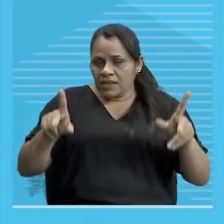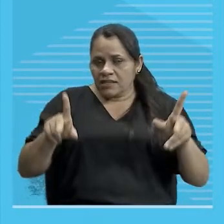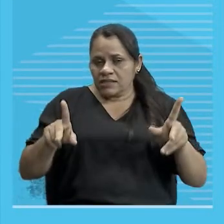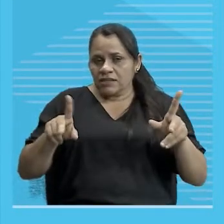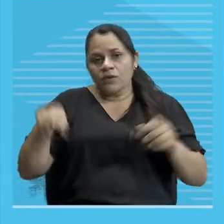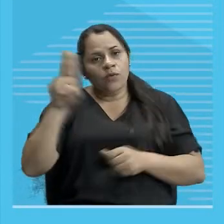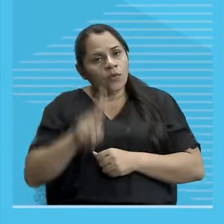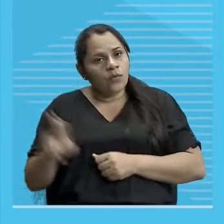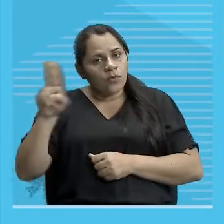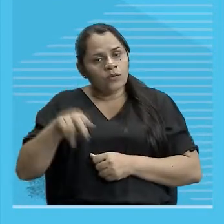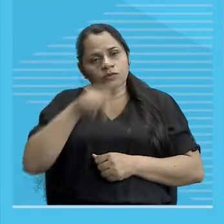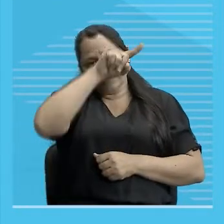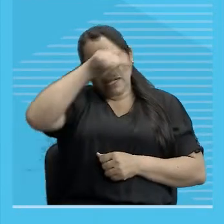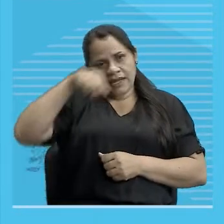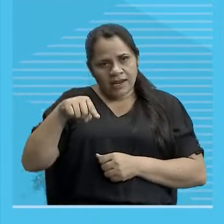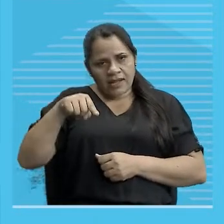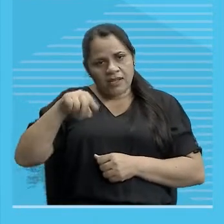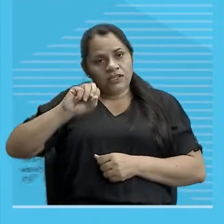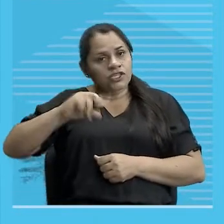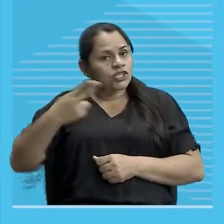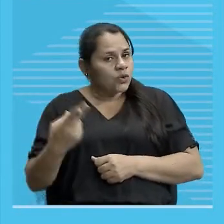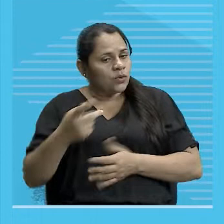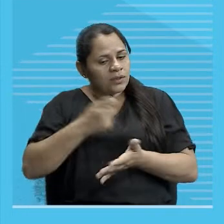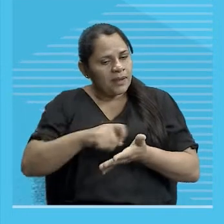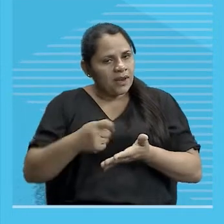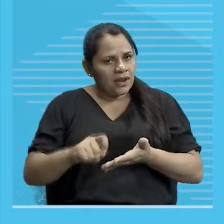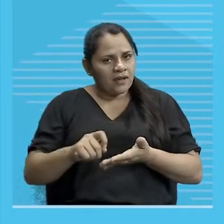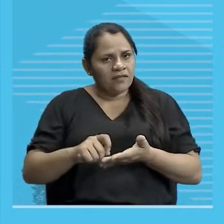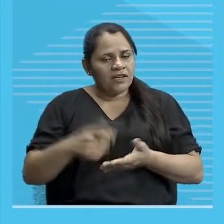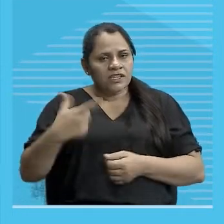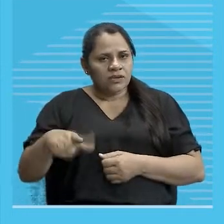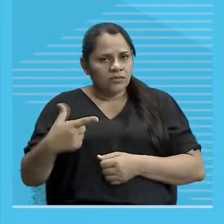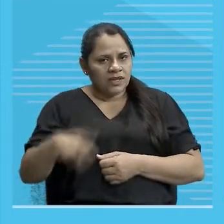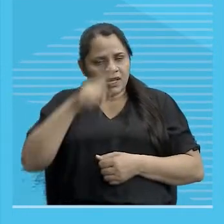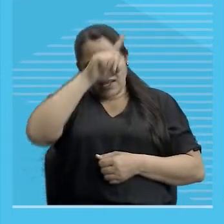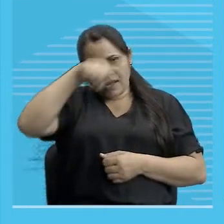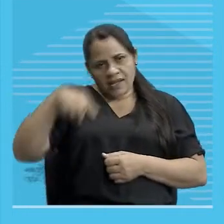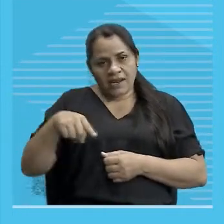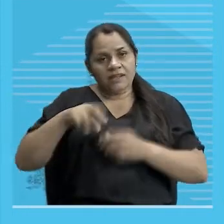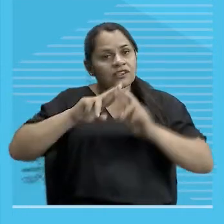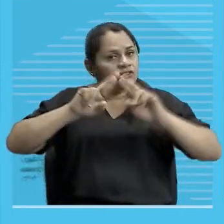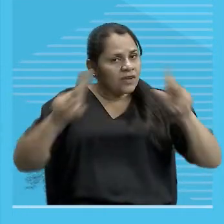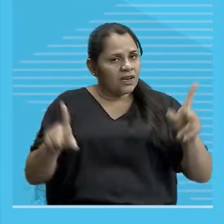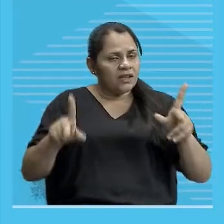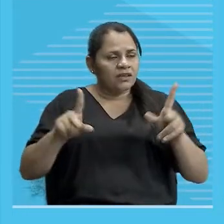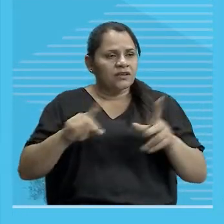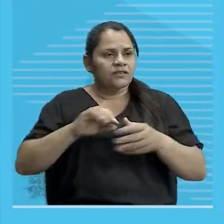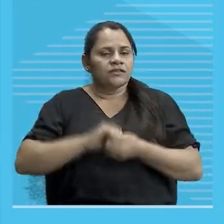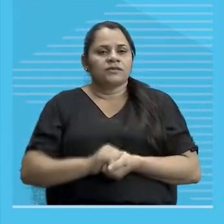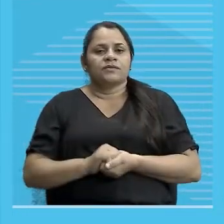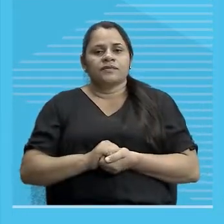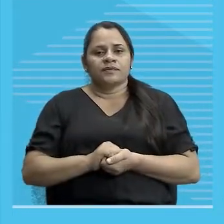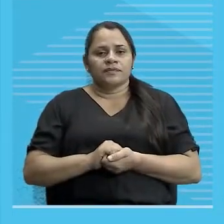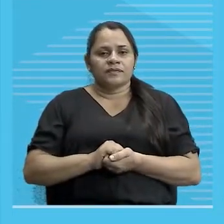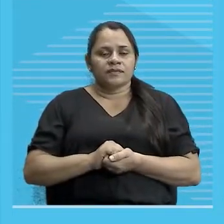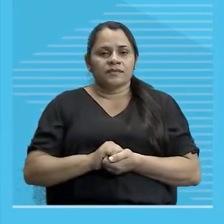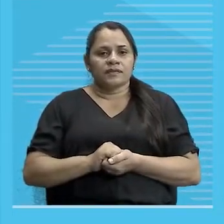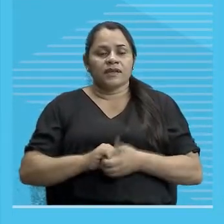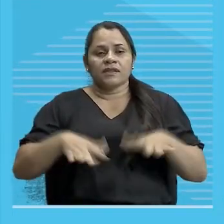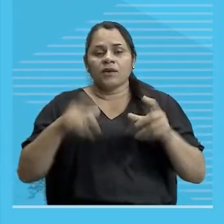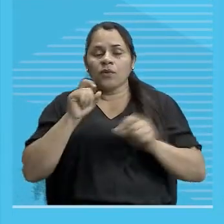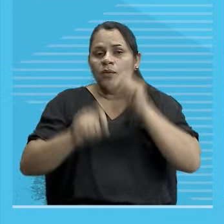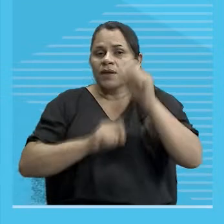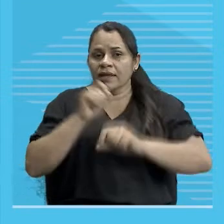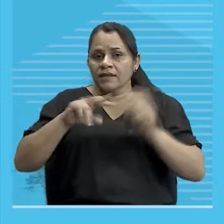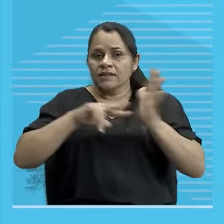faz uma diferença tremendona. Mais tarde nós vamos conversar sobre isso, né? Sobre esse poeminha de Cinéia Santos maravilhoso. Então, o que